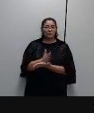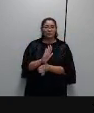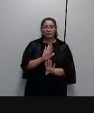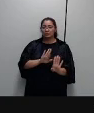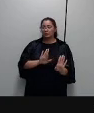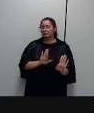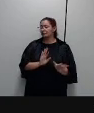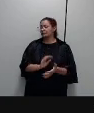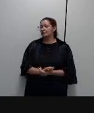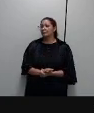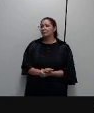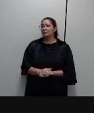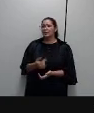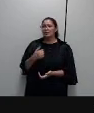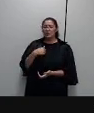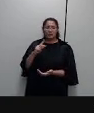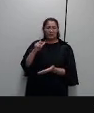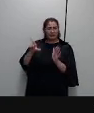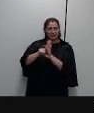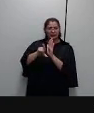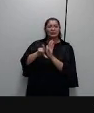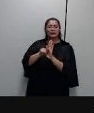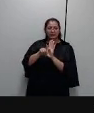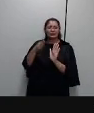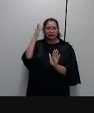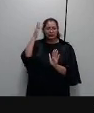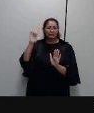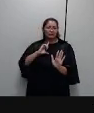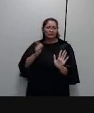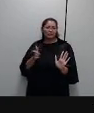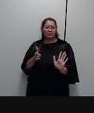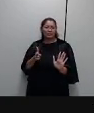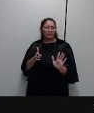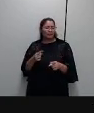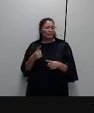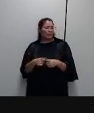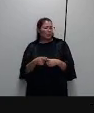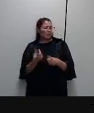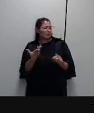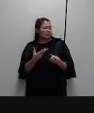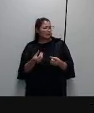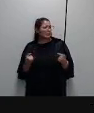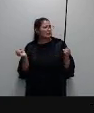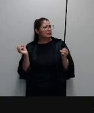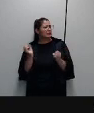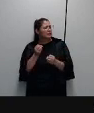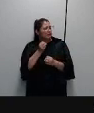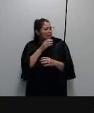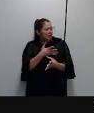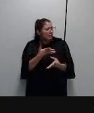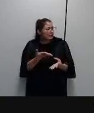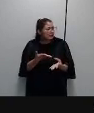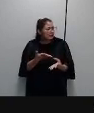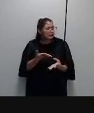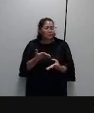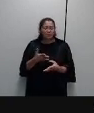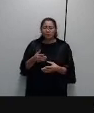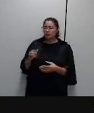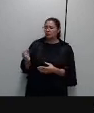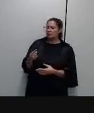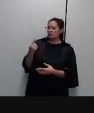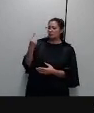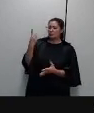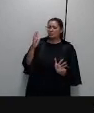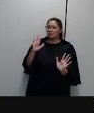eu sei que ele porque me parece que ela agride uma coisa que é muito mais importante do